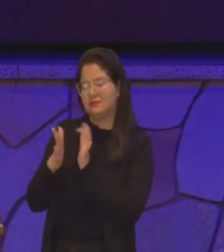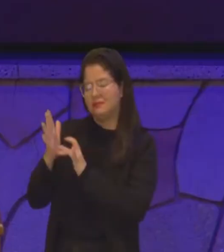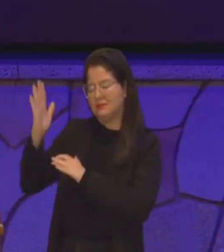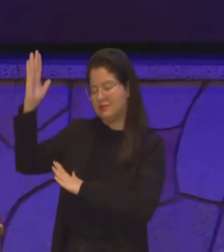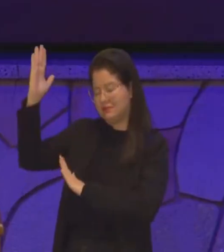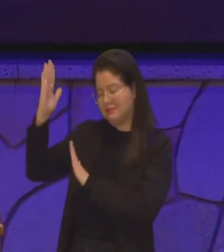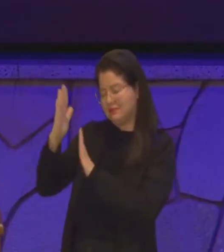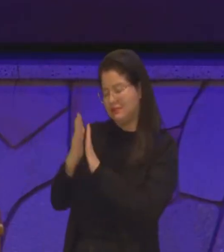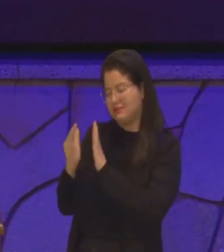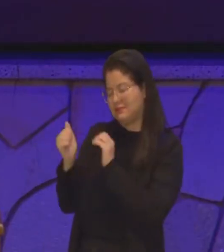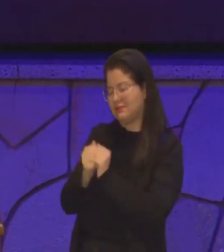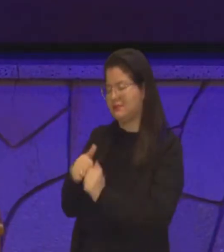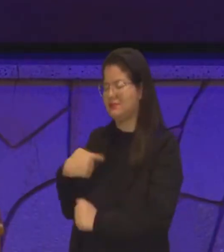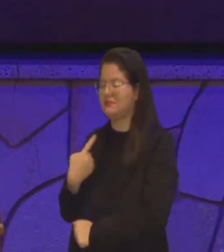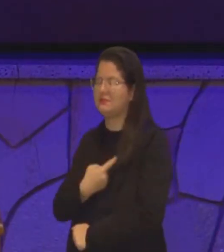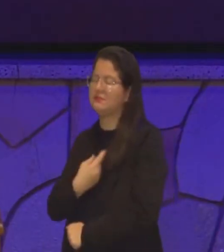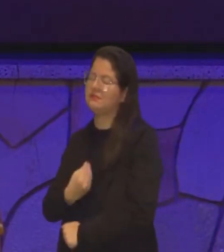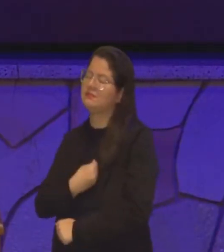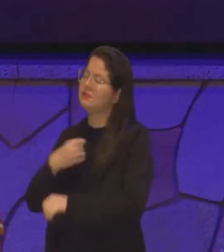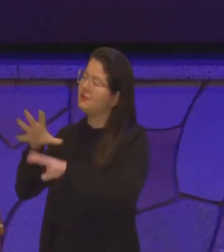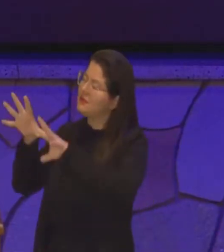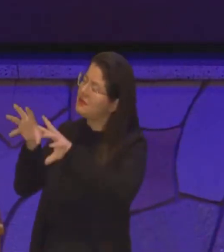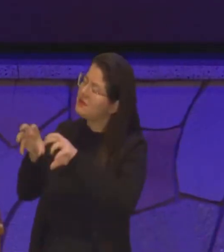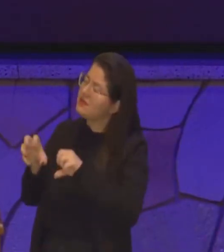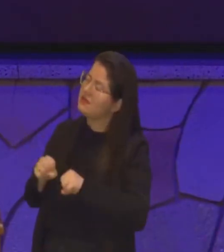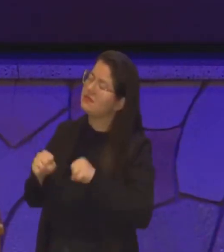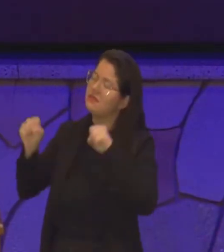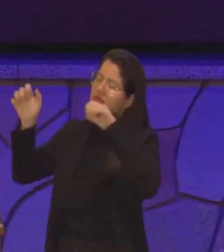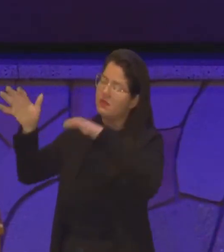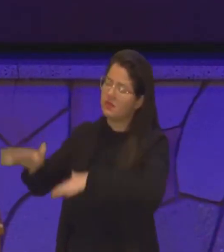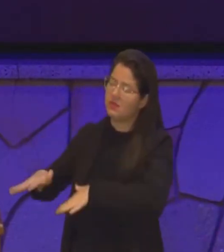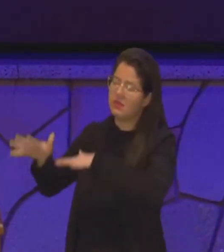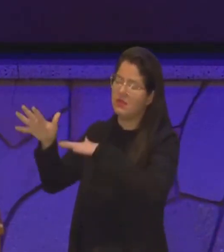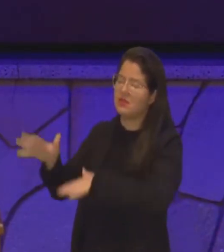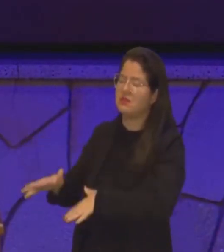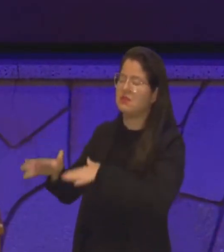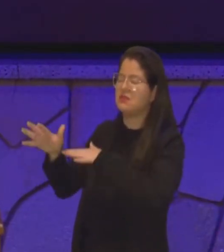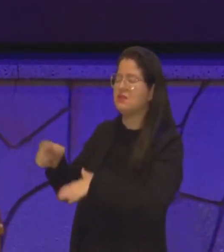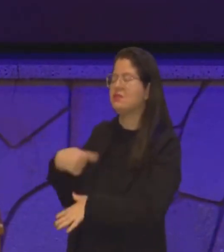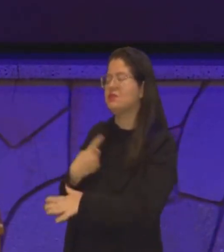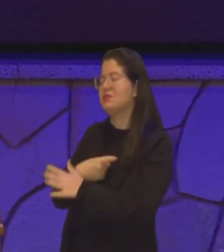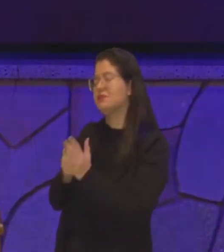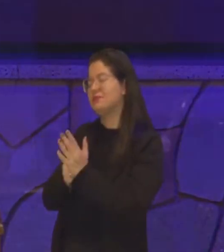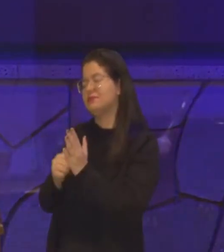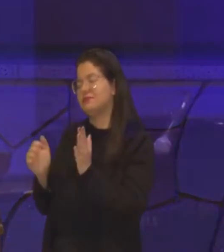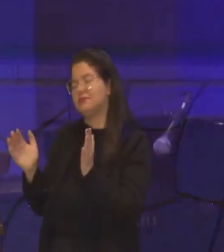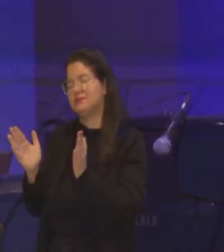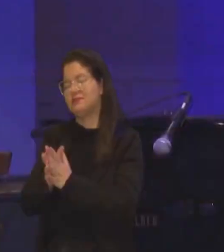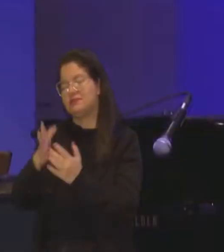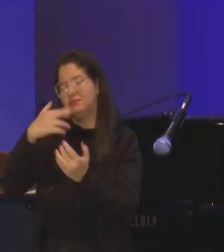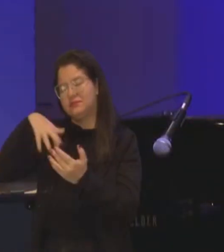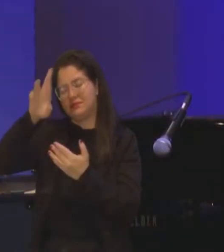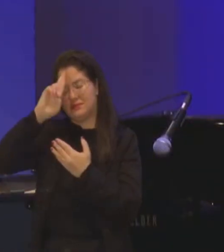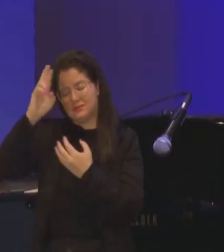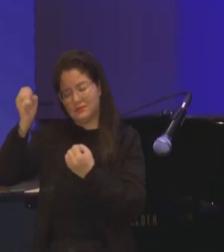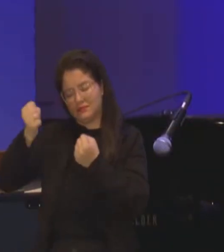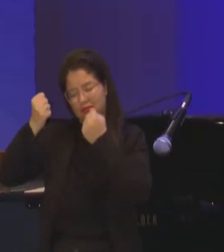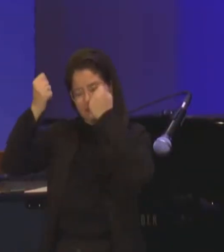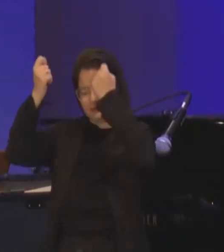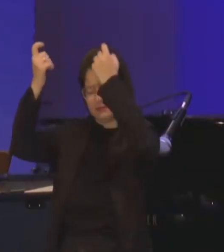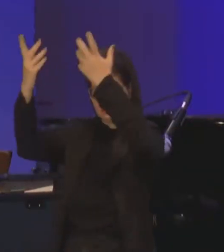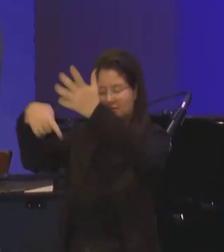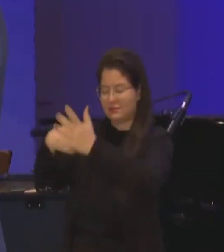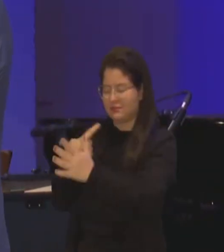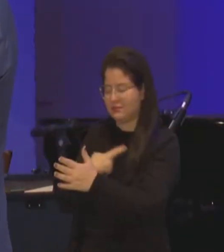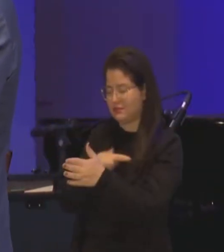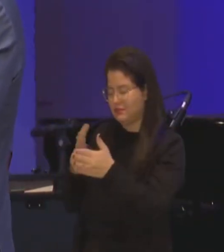em nossas vidas. Receba esta adoração como expressão da nossa oração ao Senhor. É o que